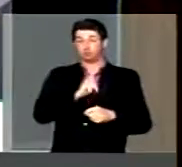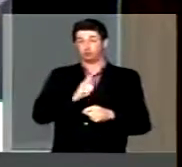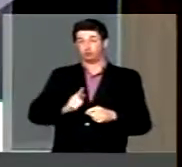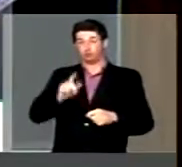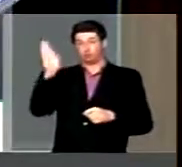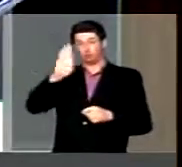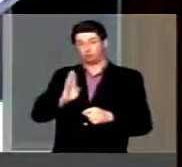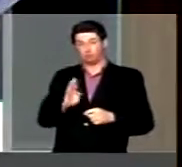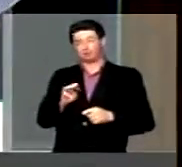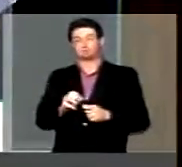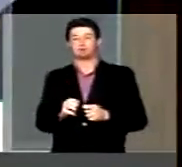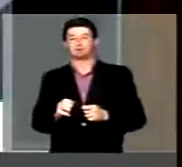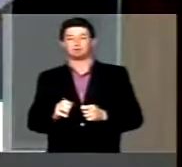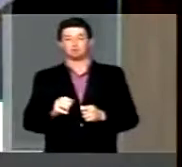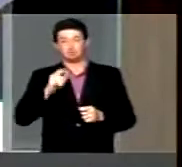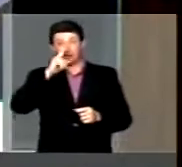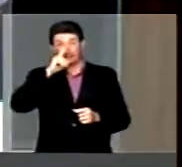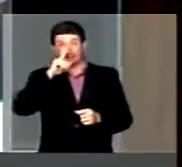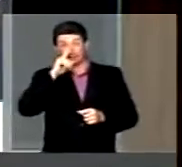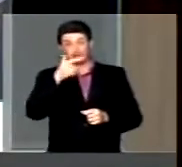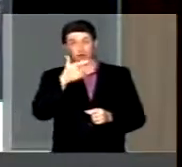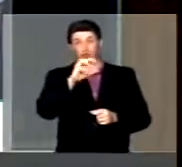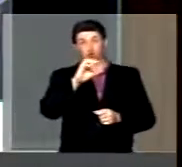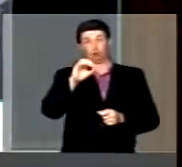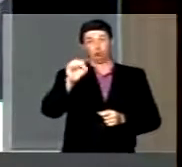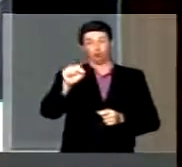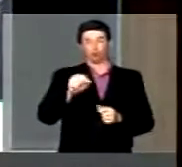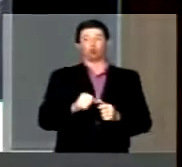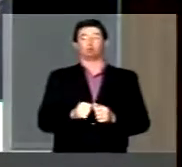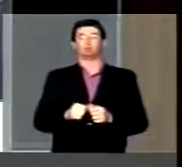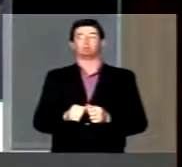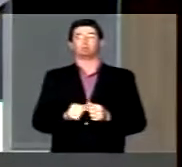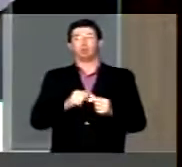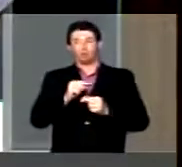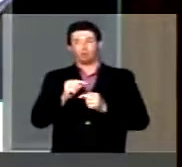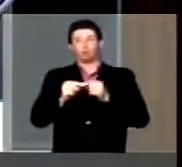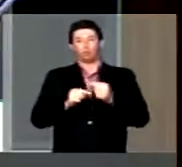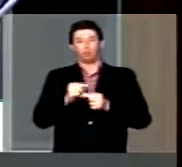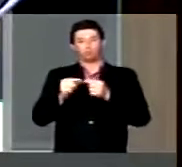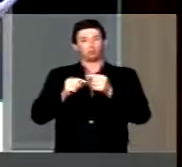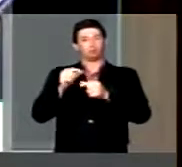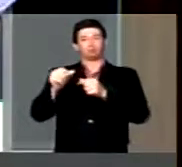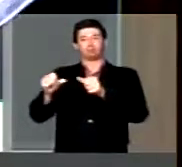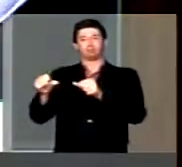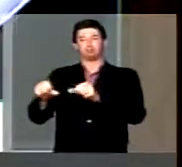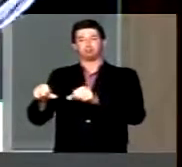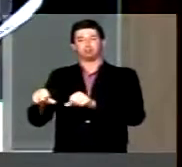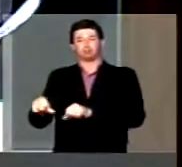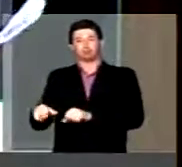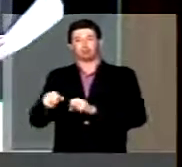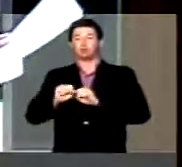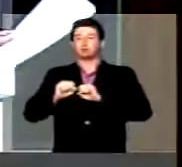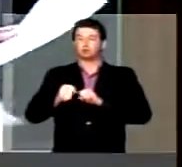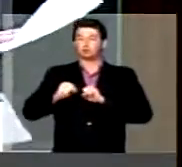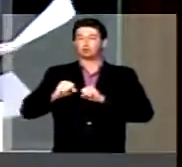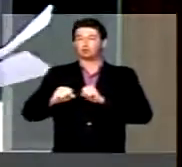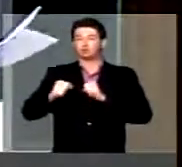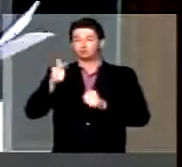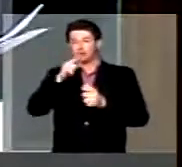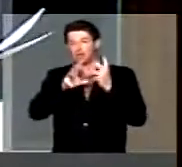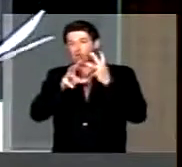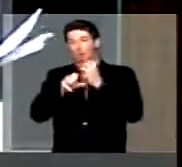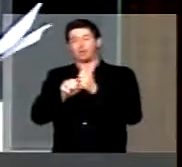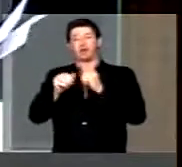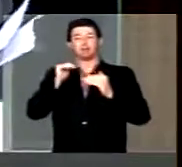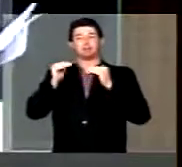governo brasileiro à crise de 2008, aos poucos pôs por terra todo o esforço para a recuperação